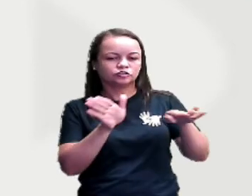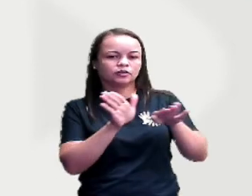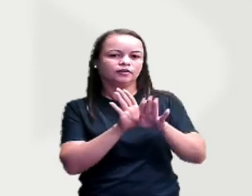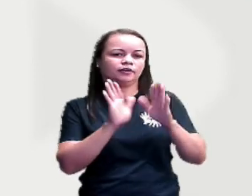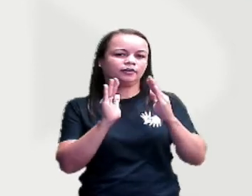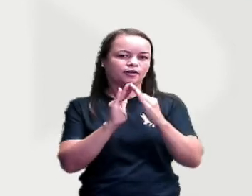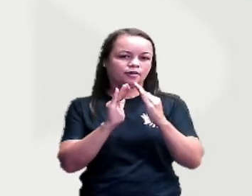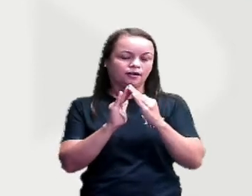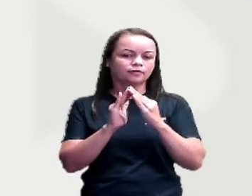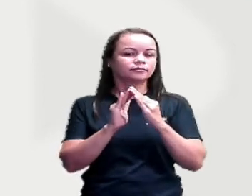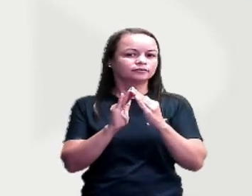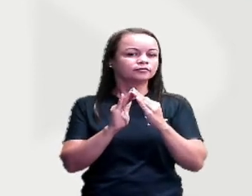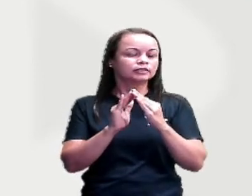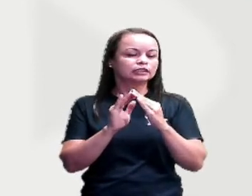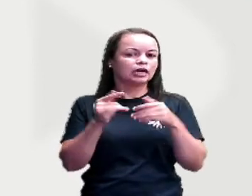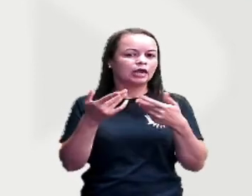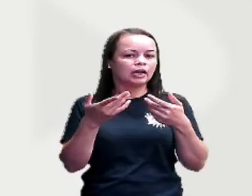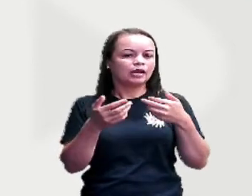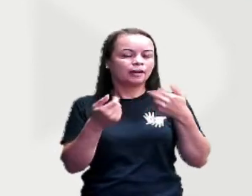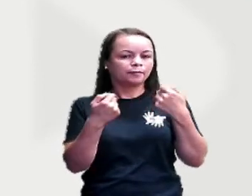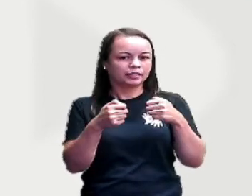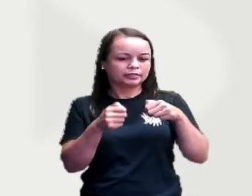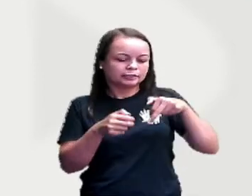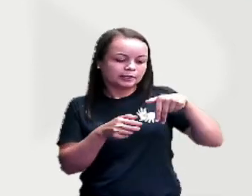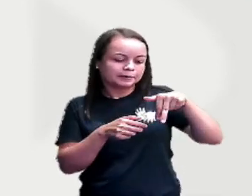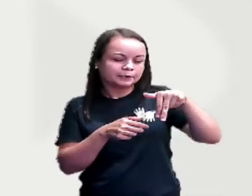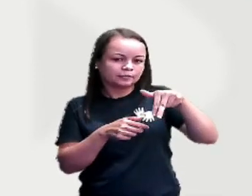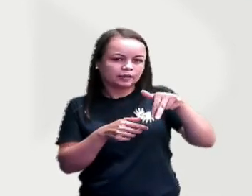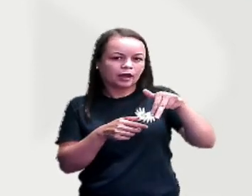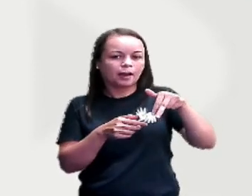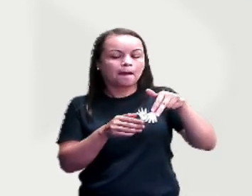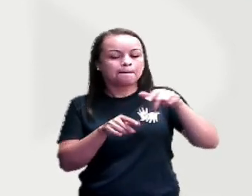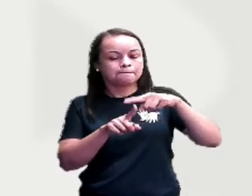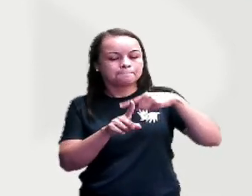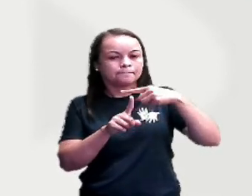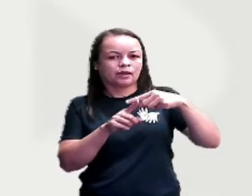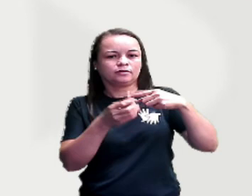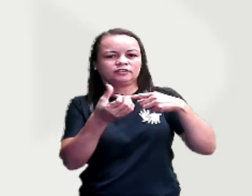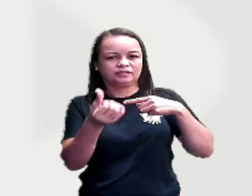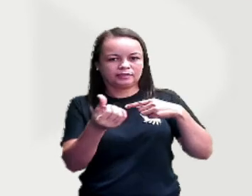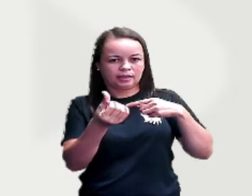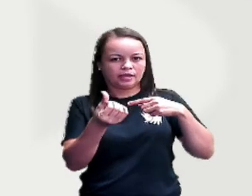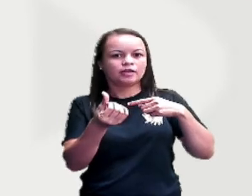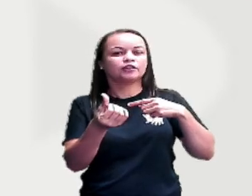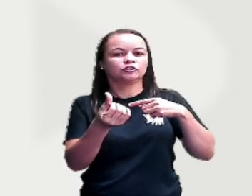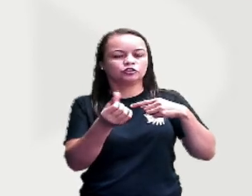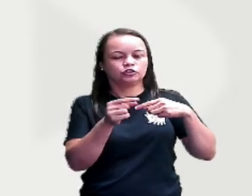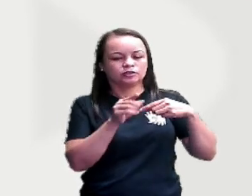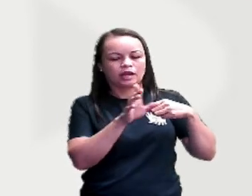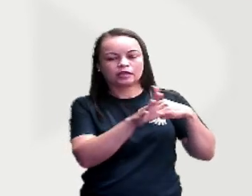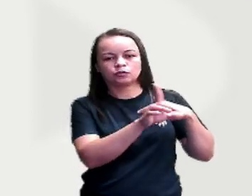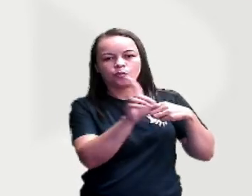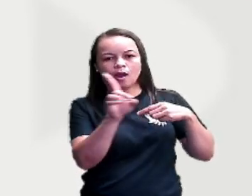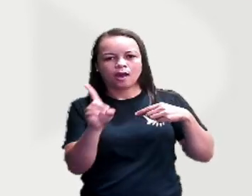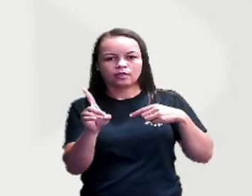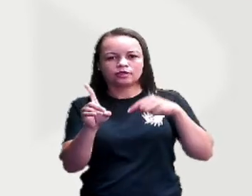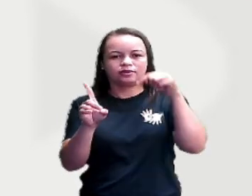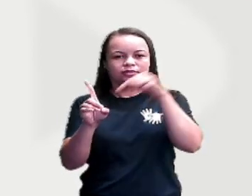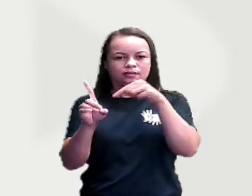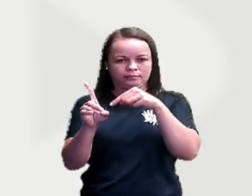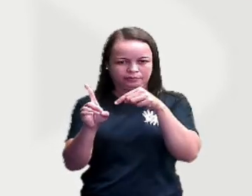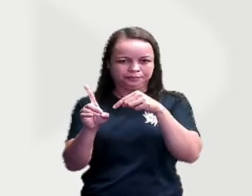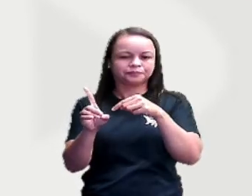casa dela, ela vai ter que andar, avançar mais 6 quadradinhos à sua